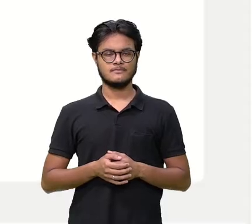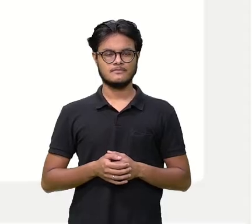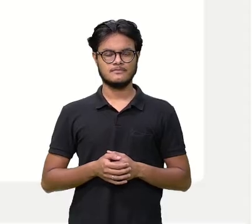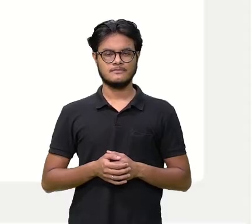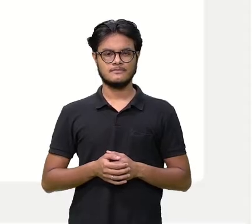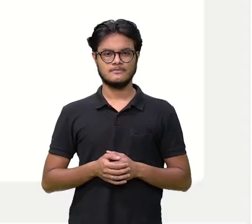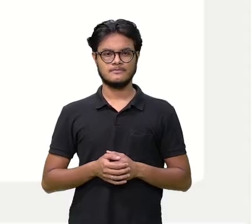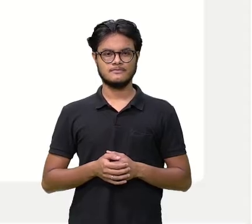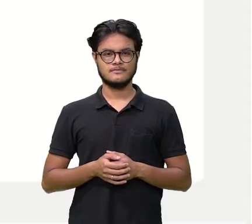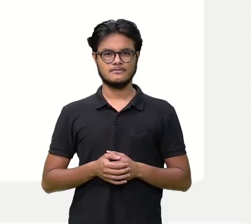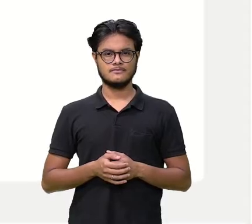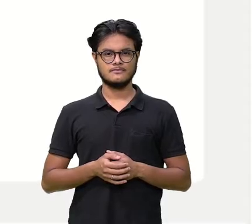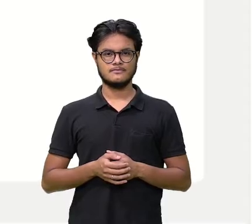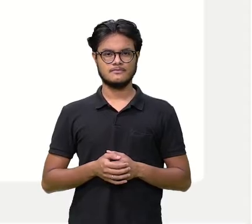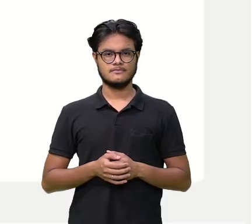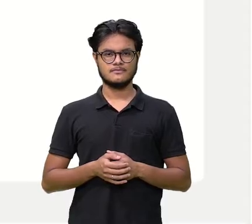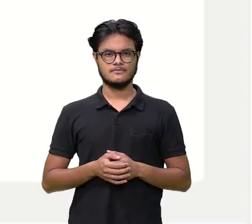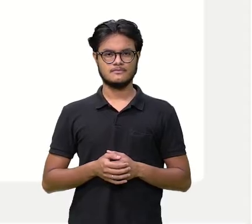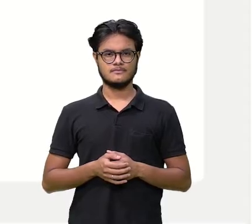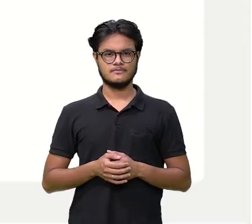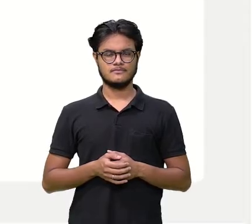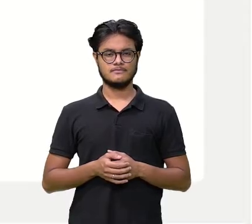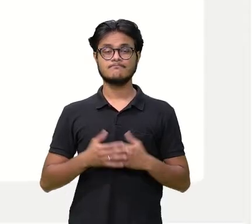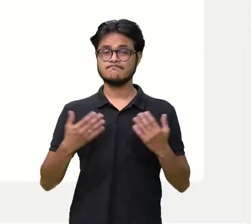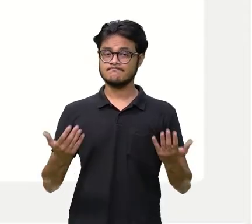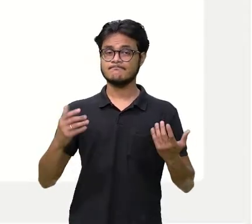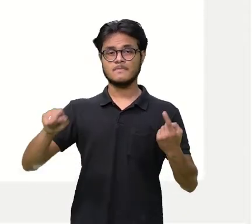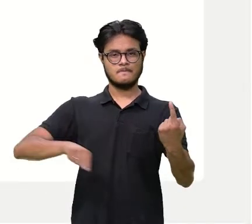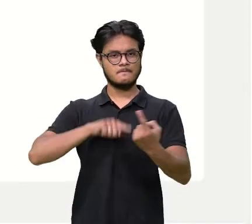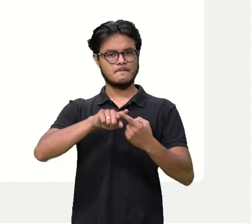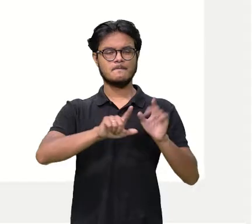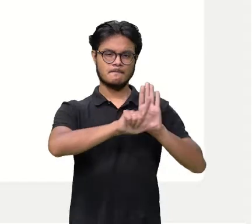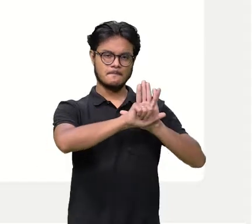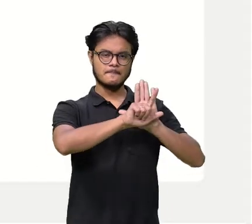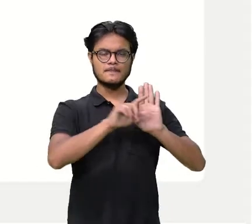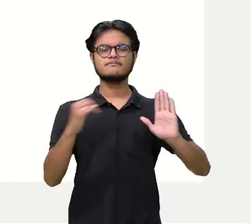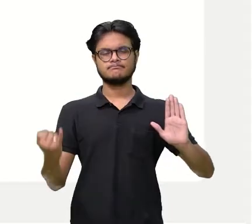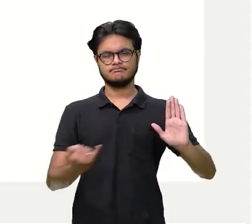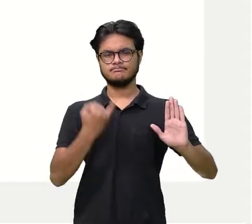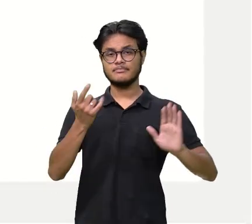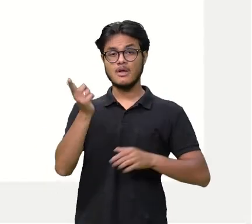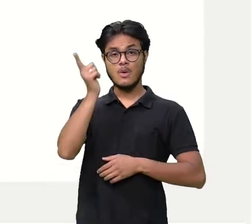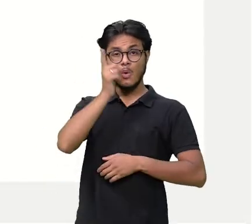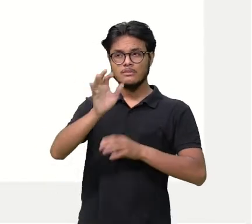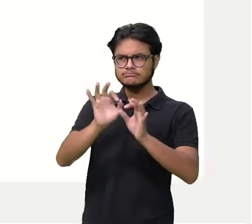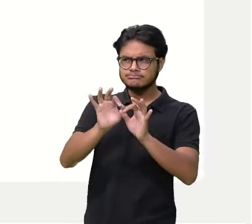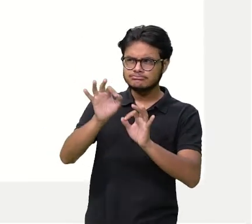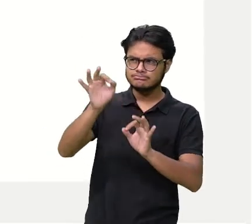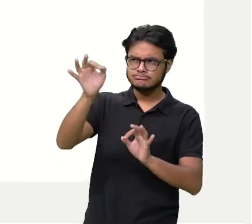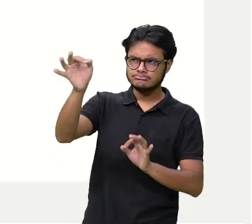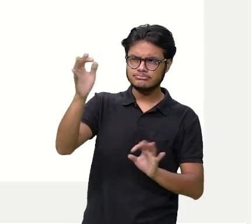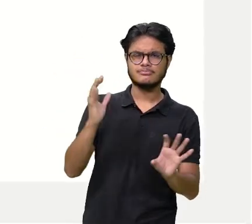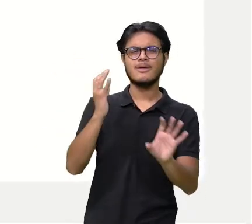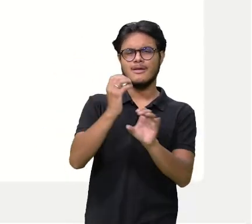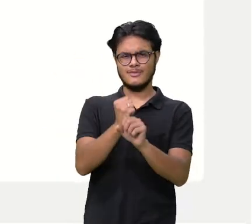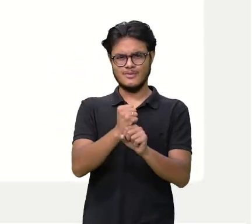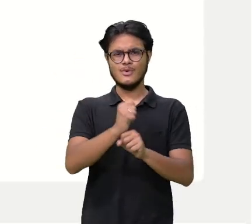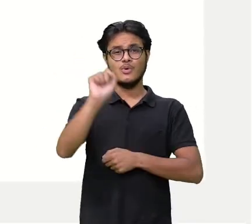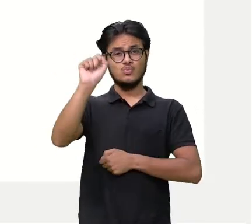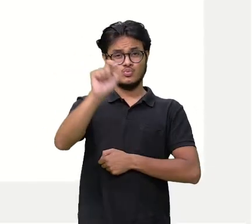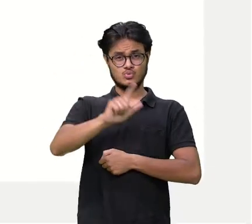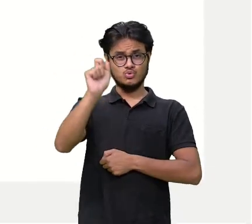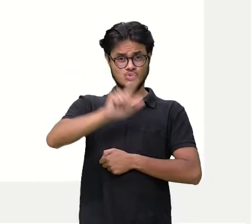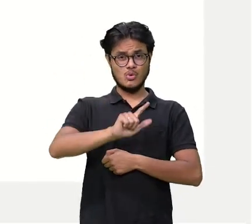Sol, chamado de raio médio da órbita. Esta lei é fundamental para calcular a distância dos planetas ao Sol a partir do